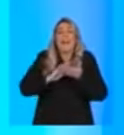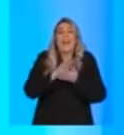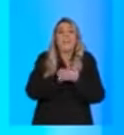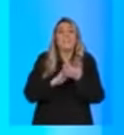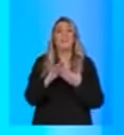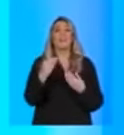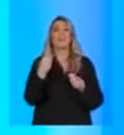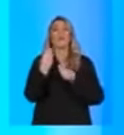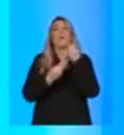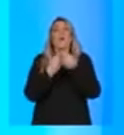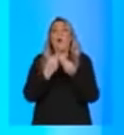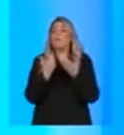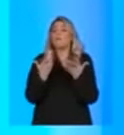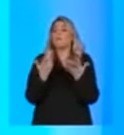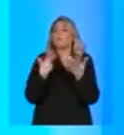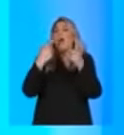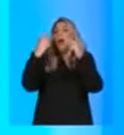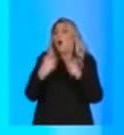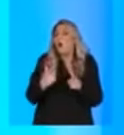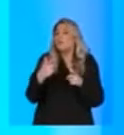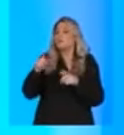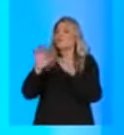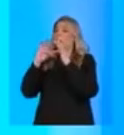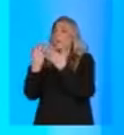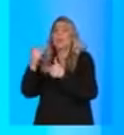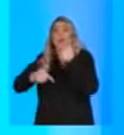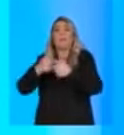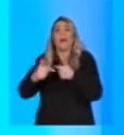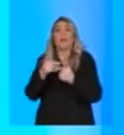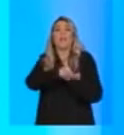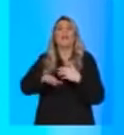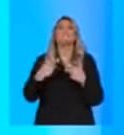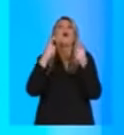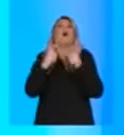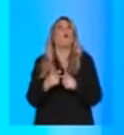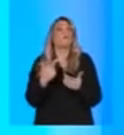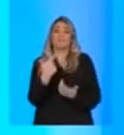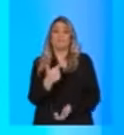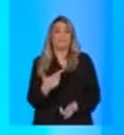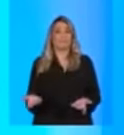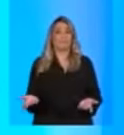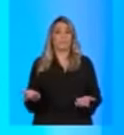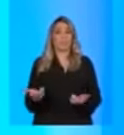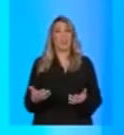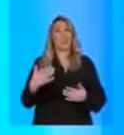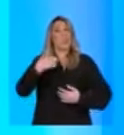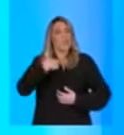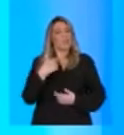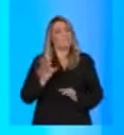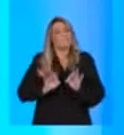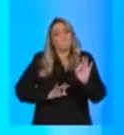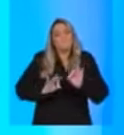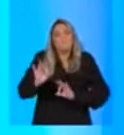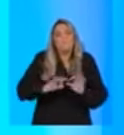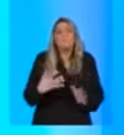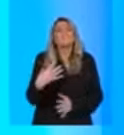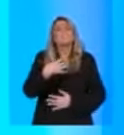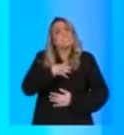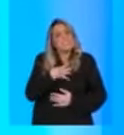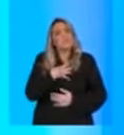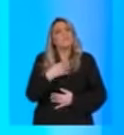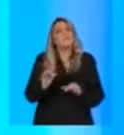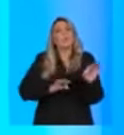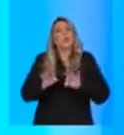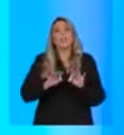né onde est enquanto a família tá trabalhando modesta parte me preparei e me sinto mais preparado de